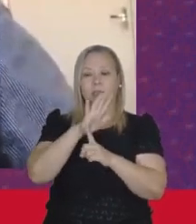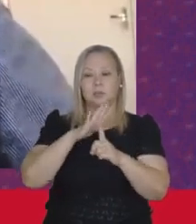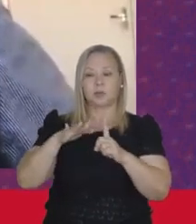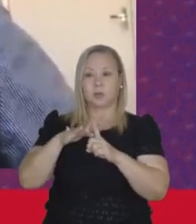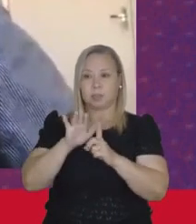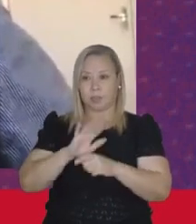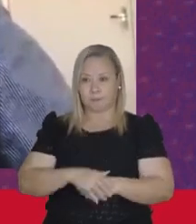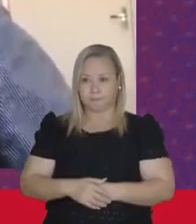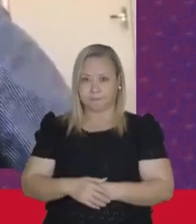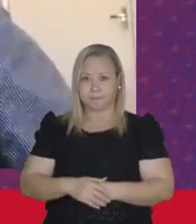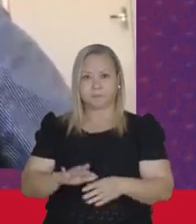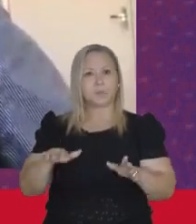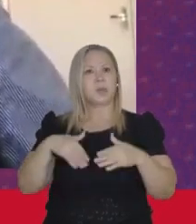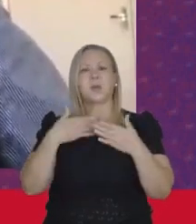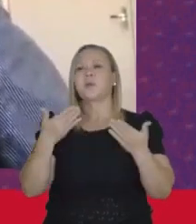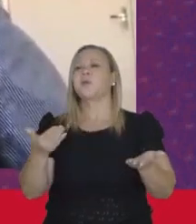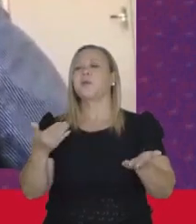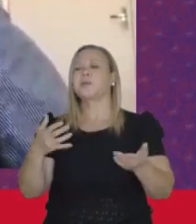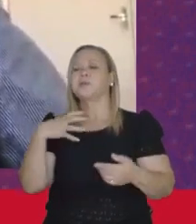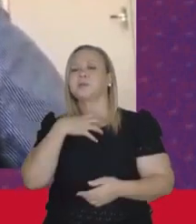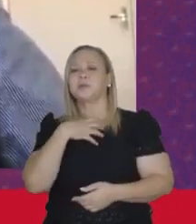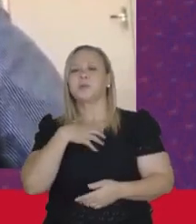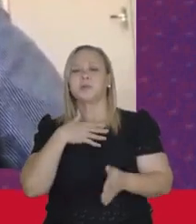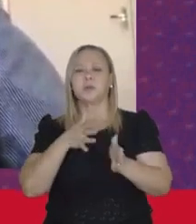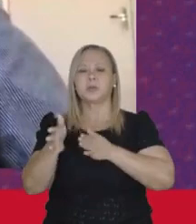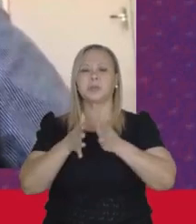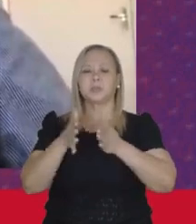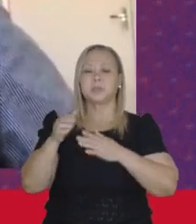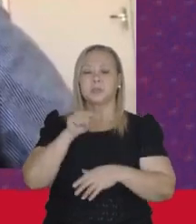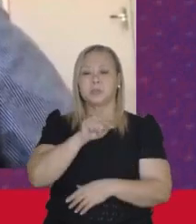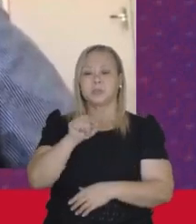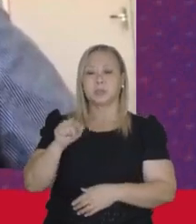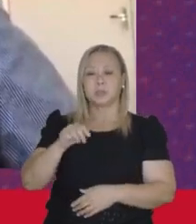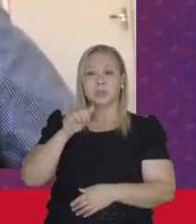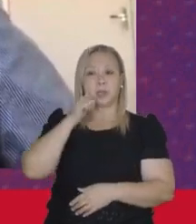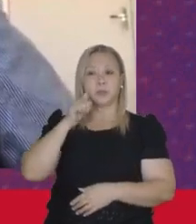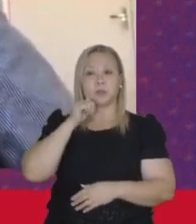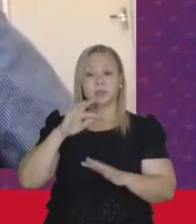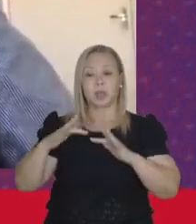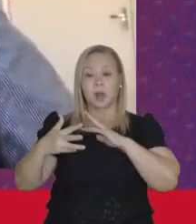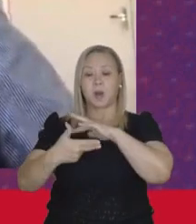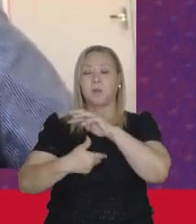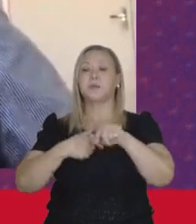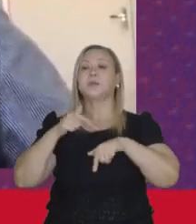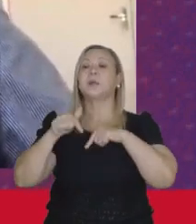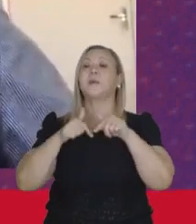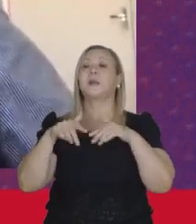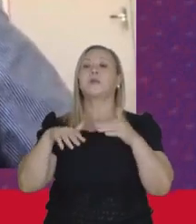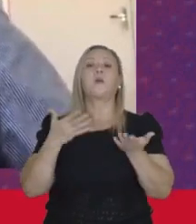Quais são as condições de acesso dessas mulheres ao mundo do trabalho?